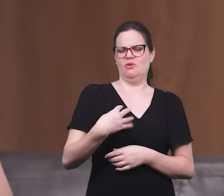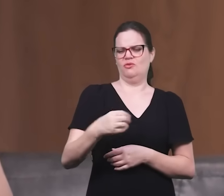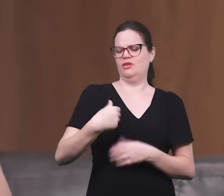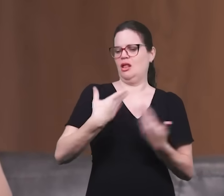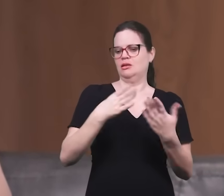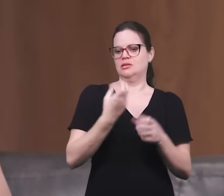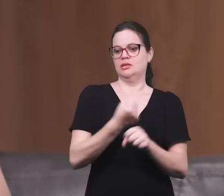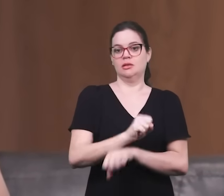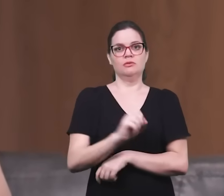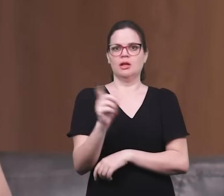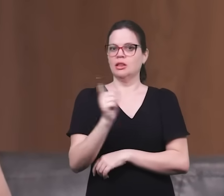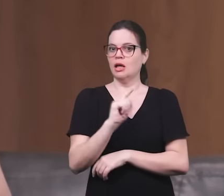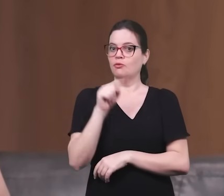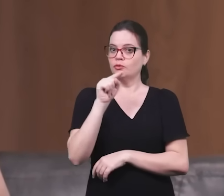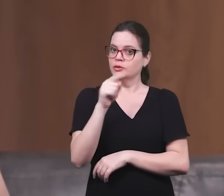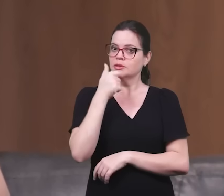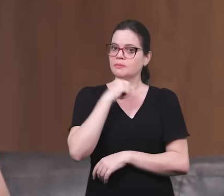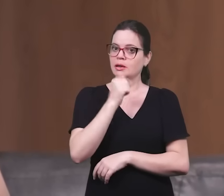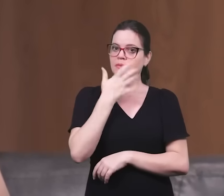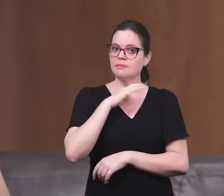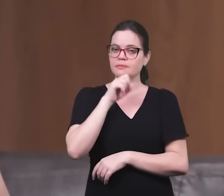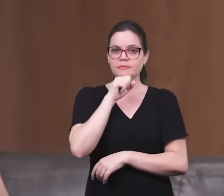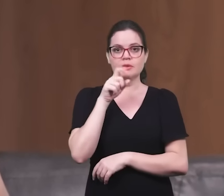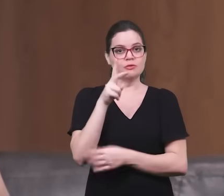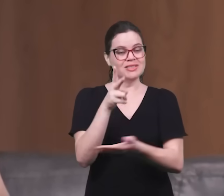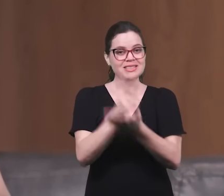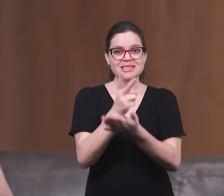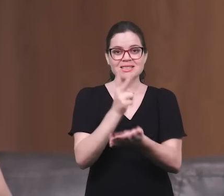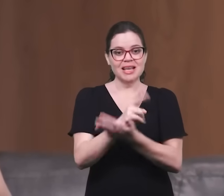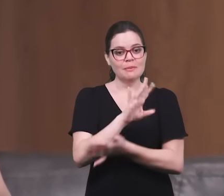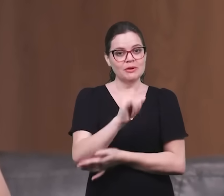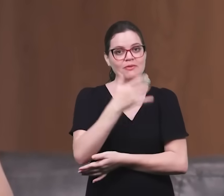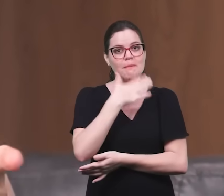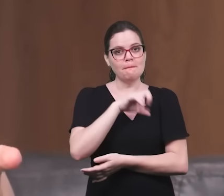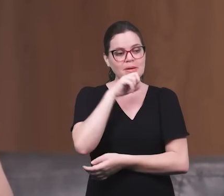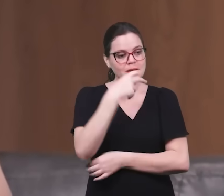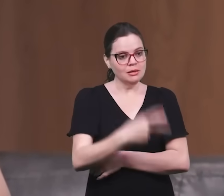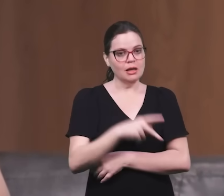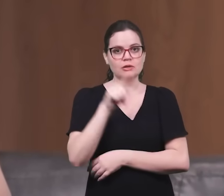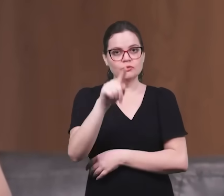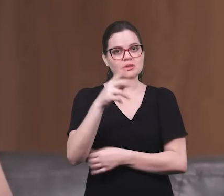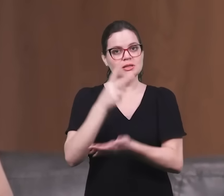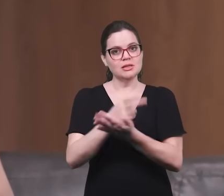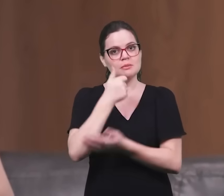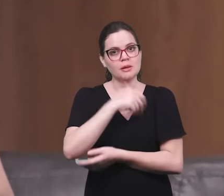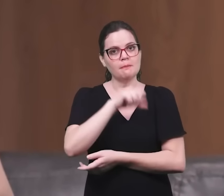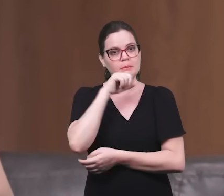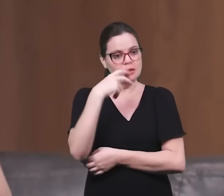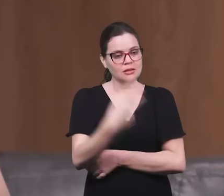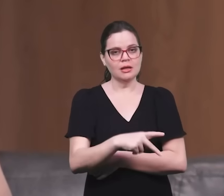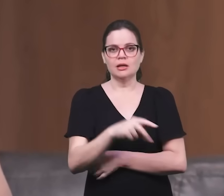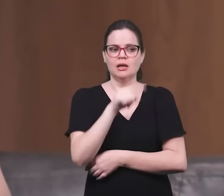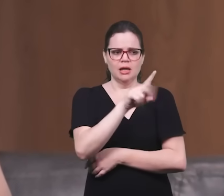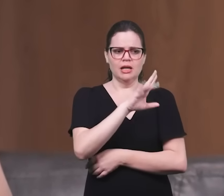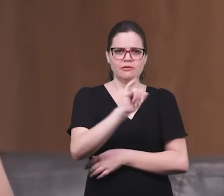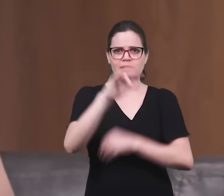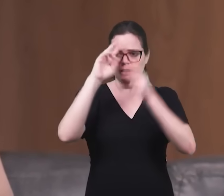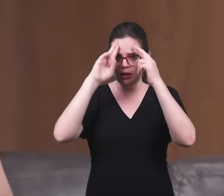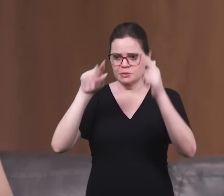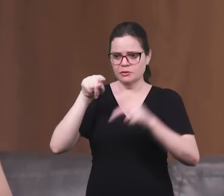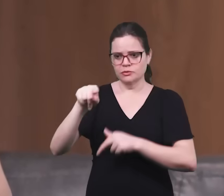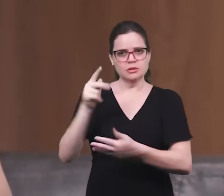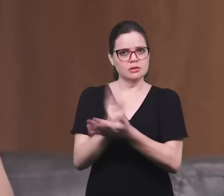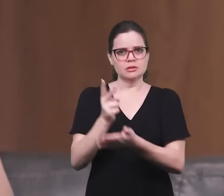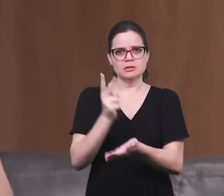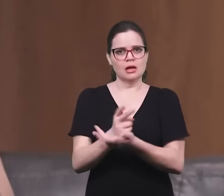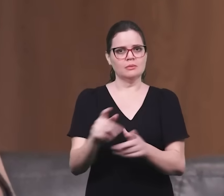Não, você é pai, você sempre vai ser pai dele, né? E ele vai ter que honrá-lo até, né, para sempre.